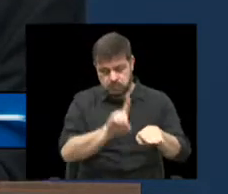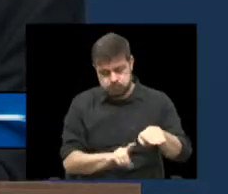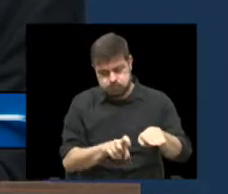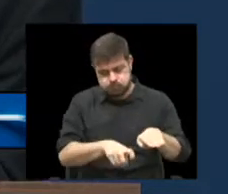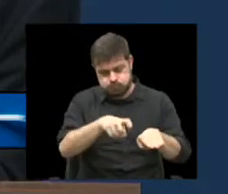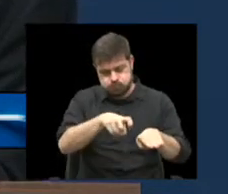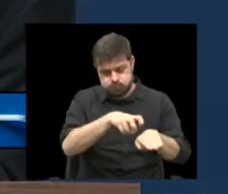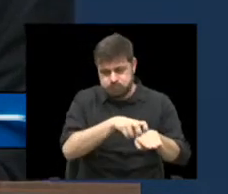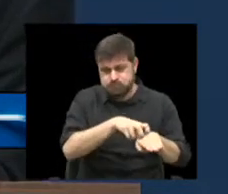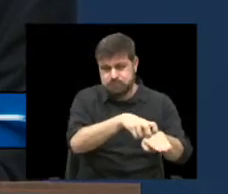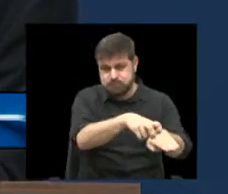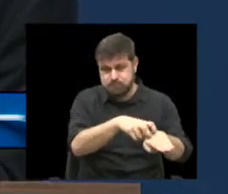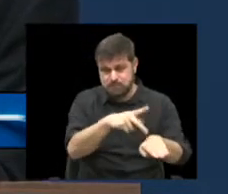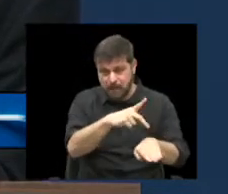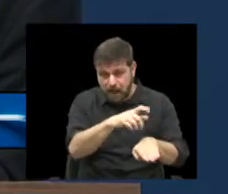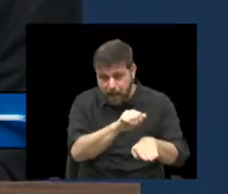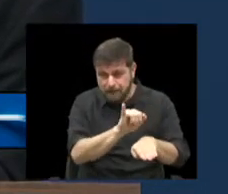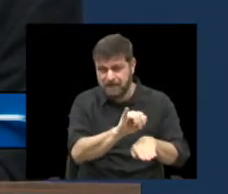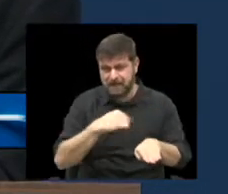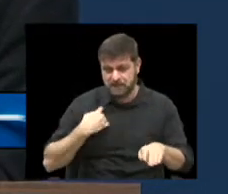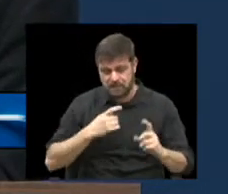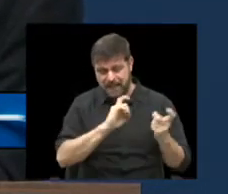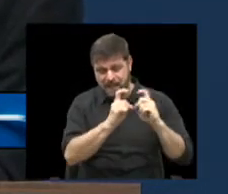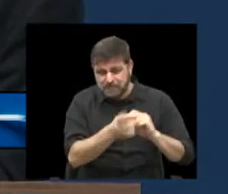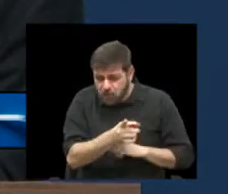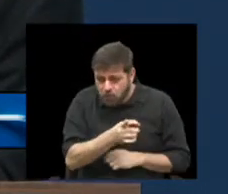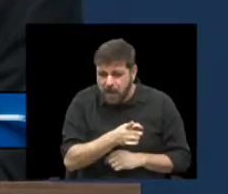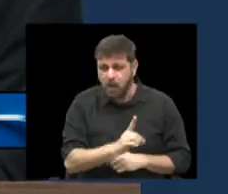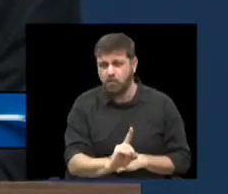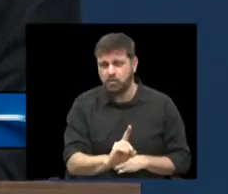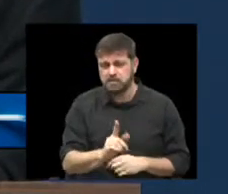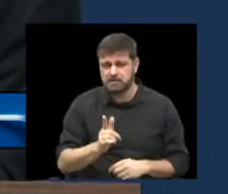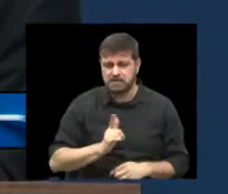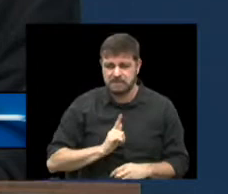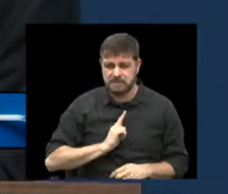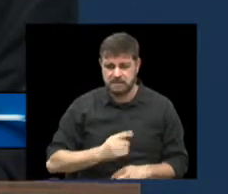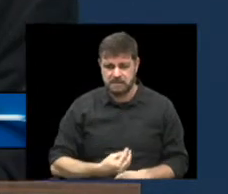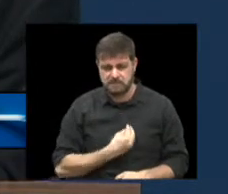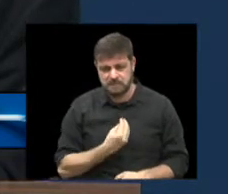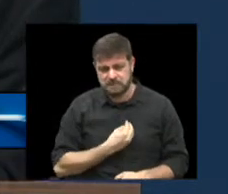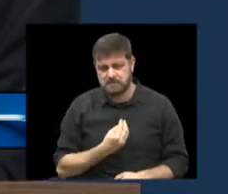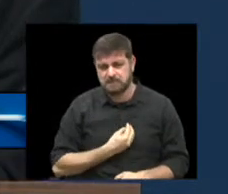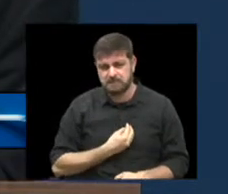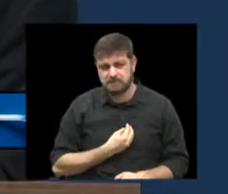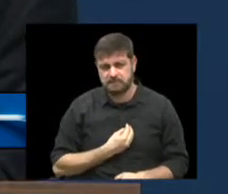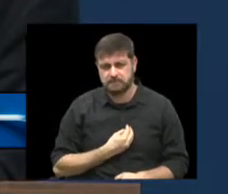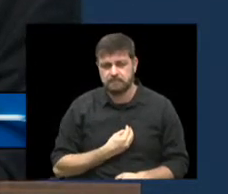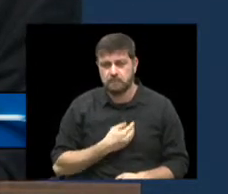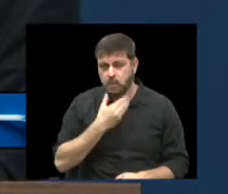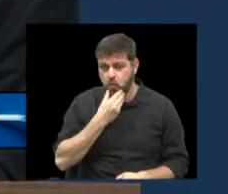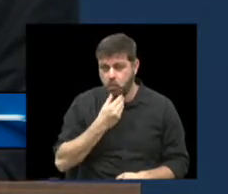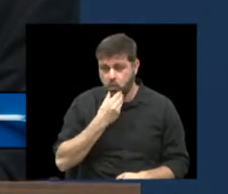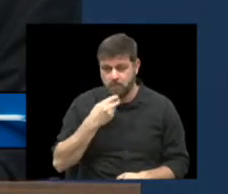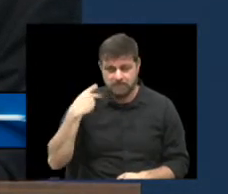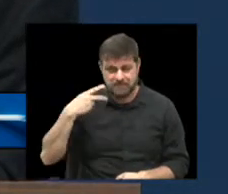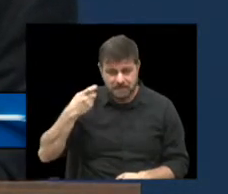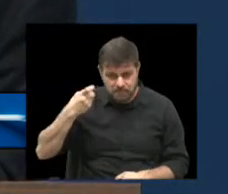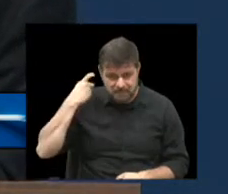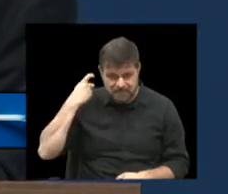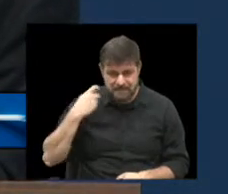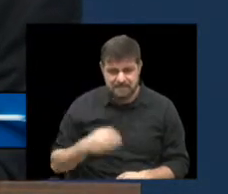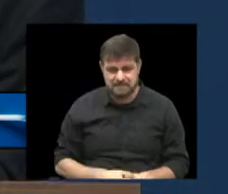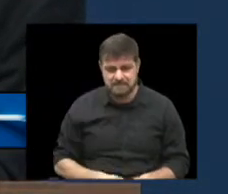que nós deveremos fazer será com a vinda do nosso querido Rafu, vereador